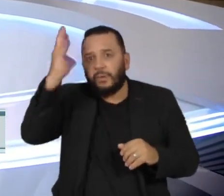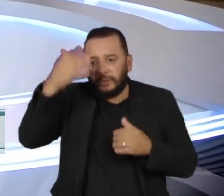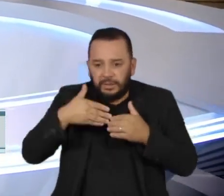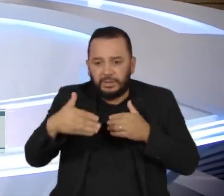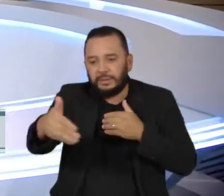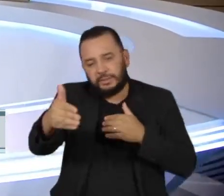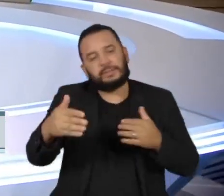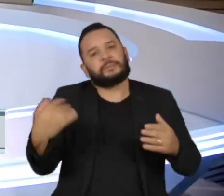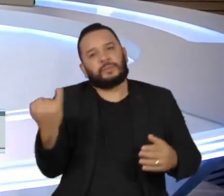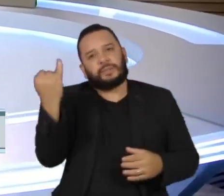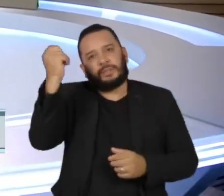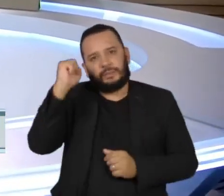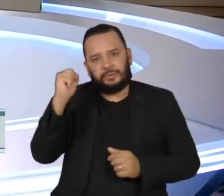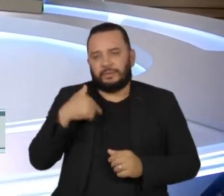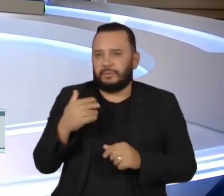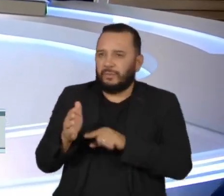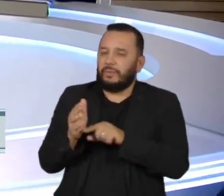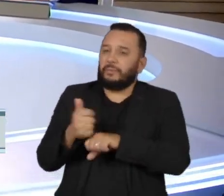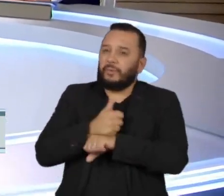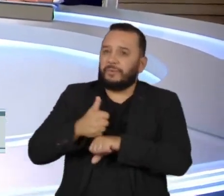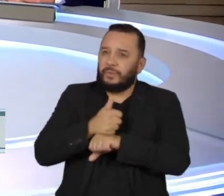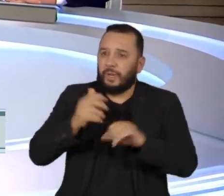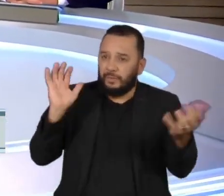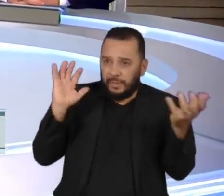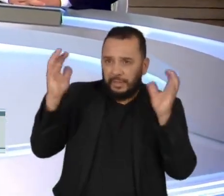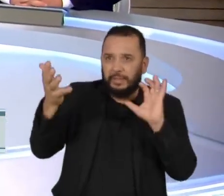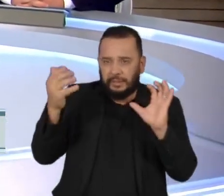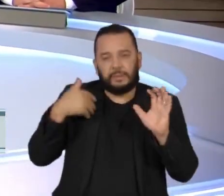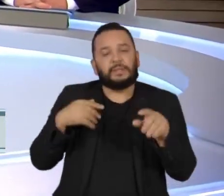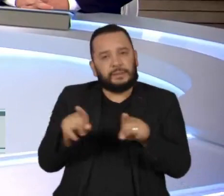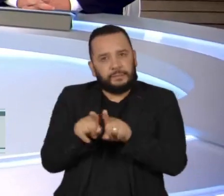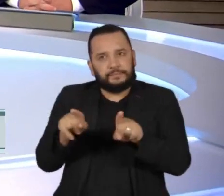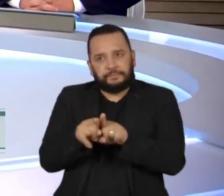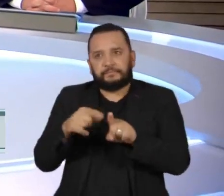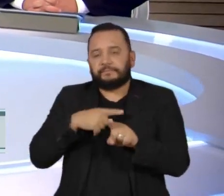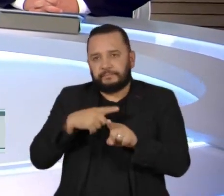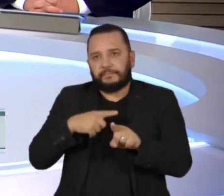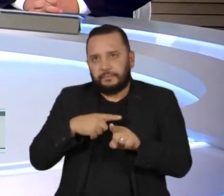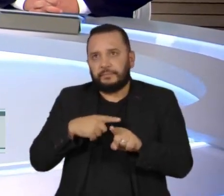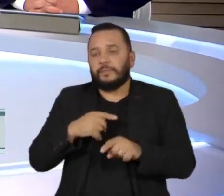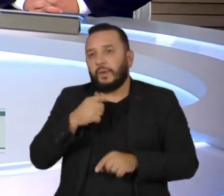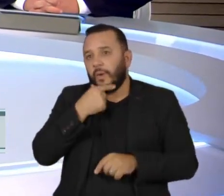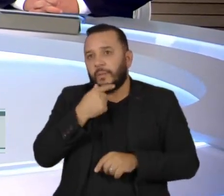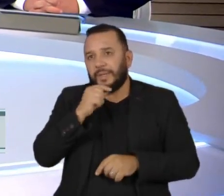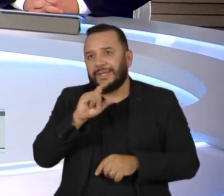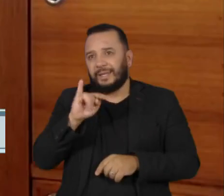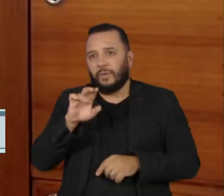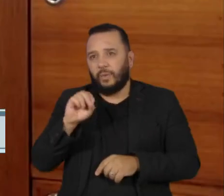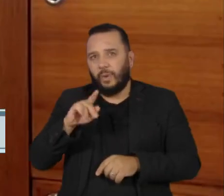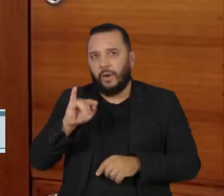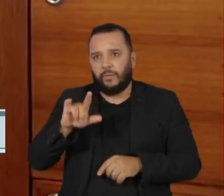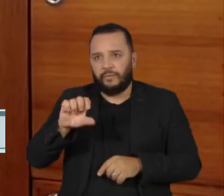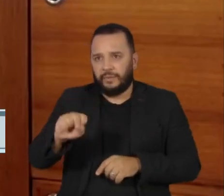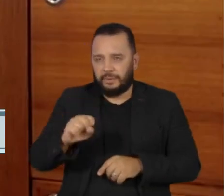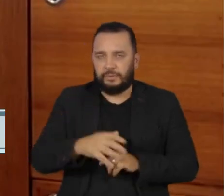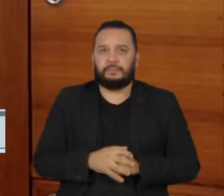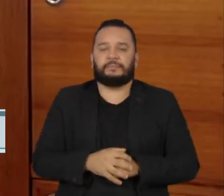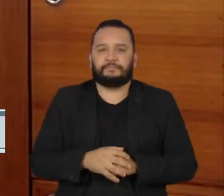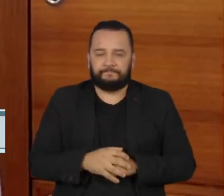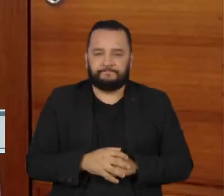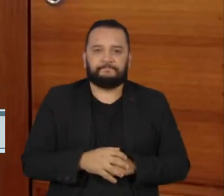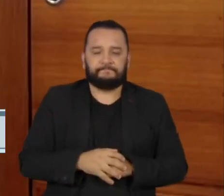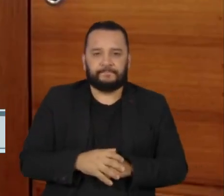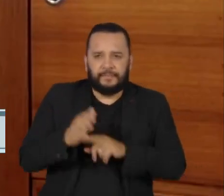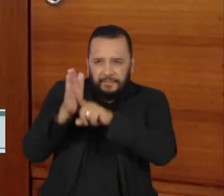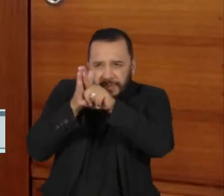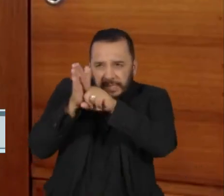conversei com o meteorologista e pesquisador do Instituto Nacional de Pesquisas Espaciais, Lincoln Alves. A meteorologia está